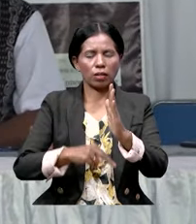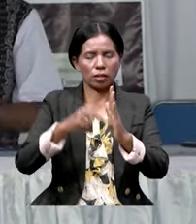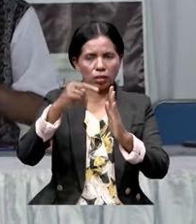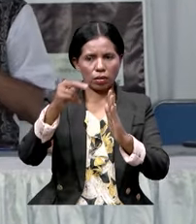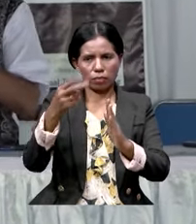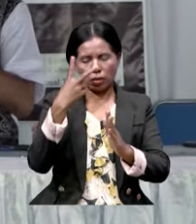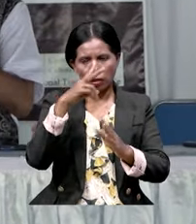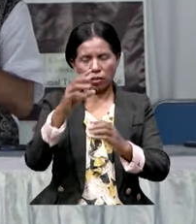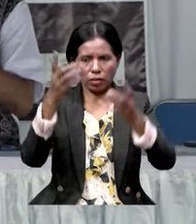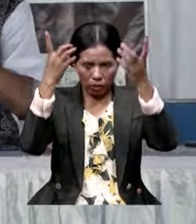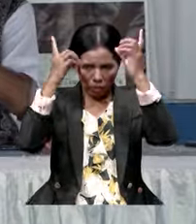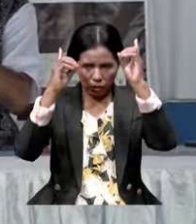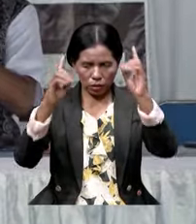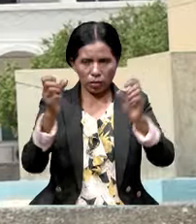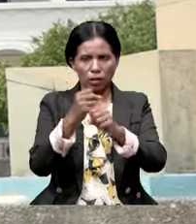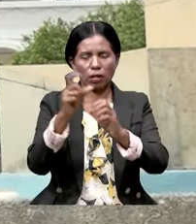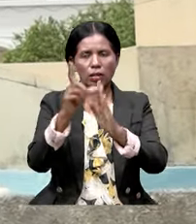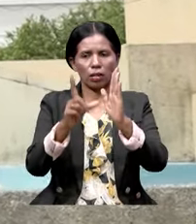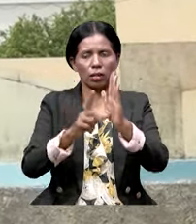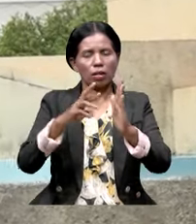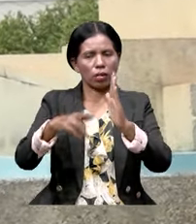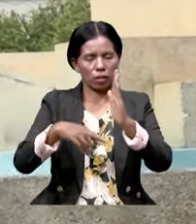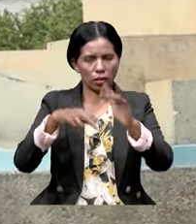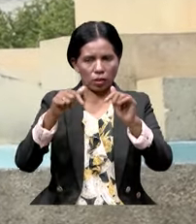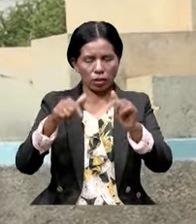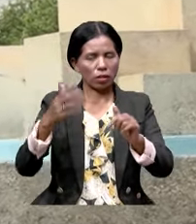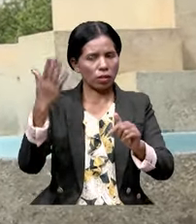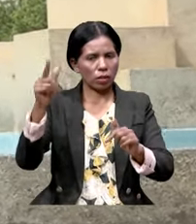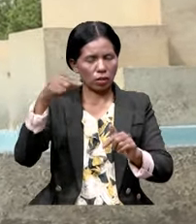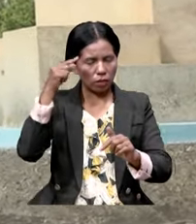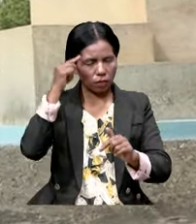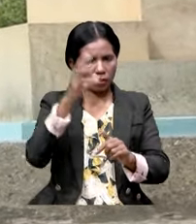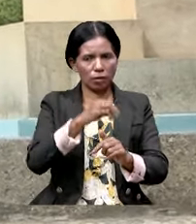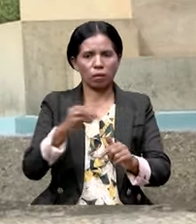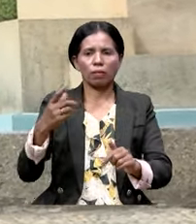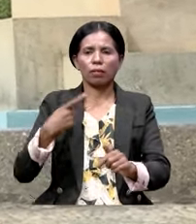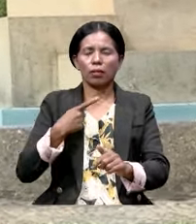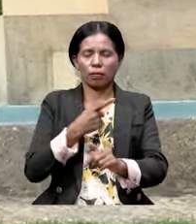nia, decisão atu curia lei hodi regula ne e a governo no parlamento.